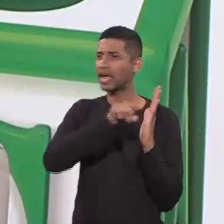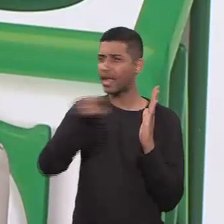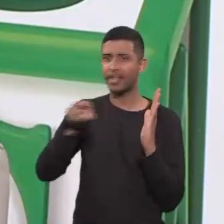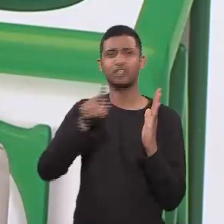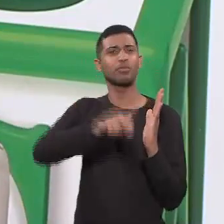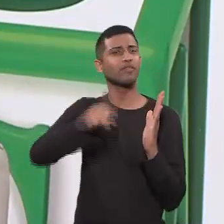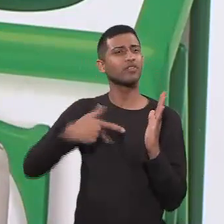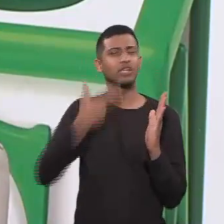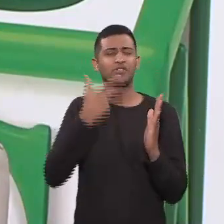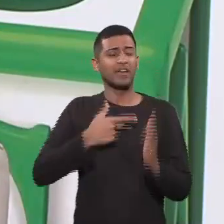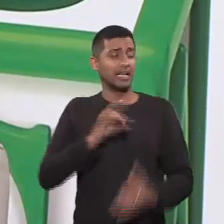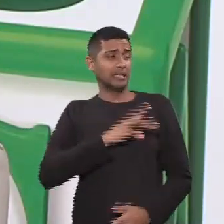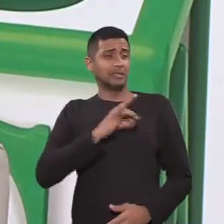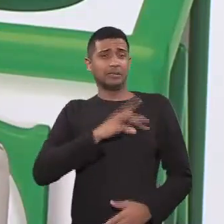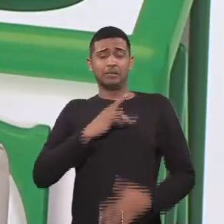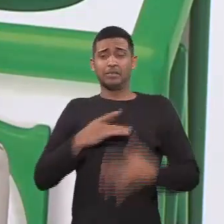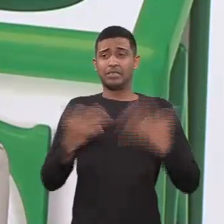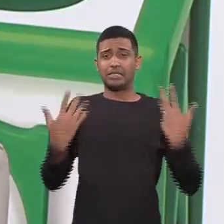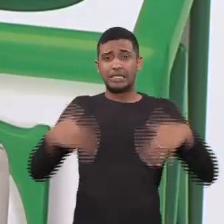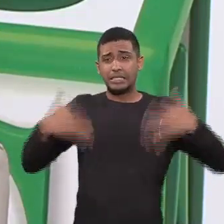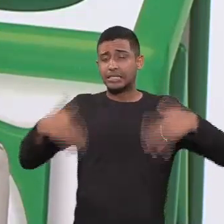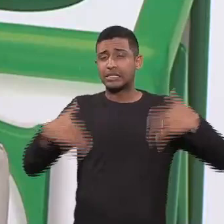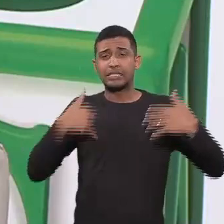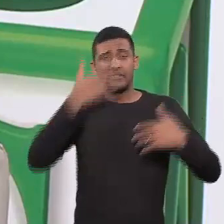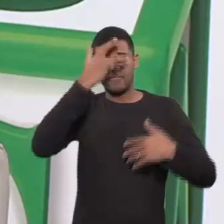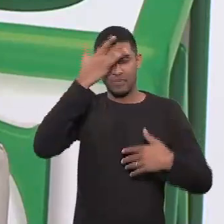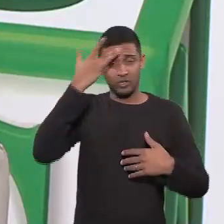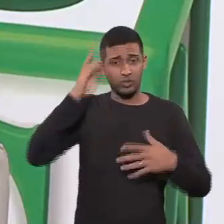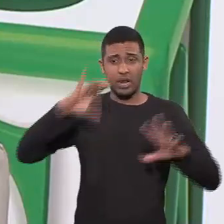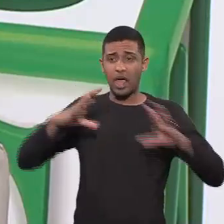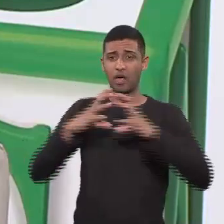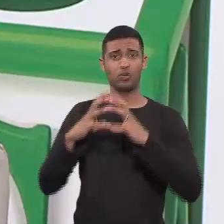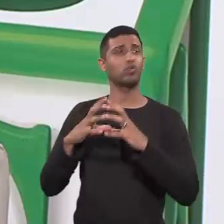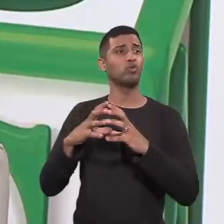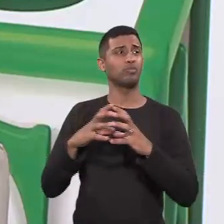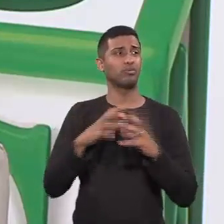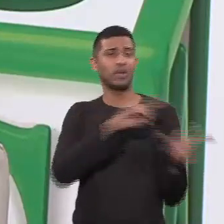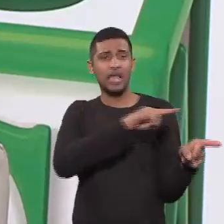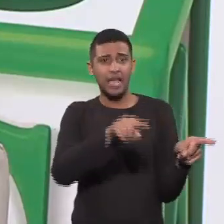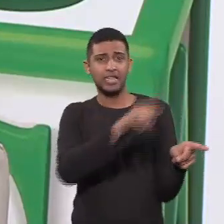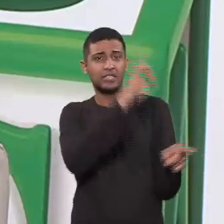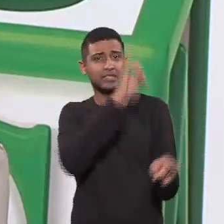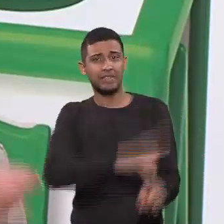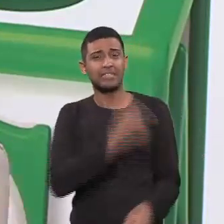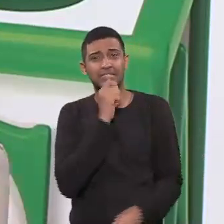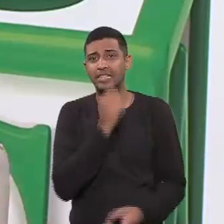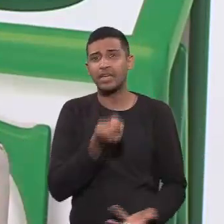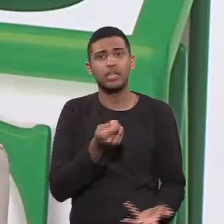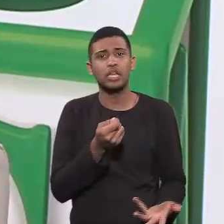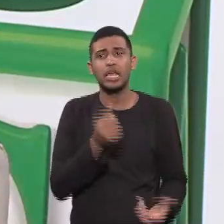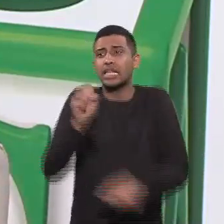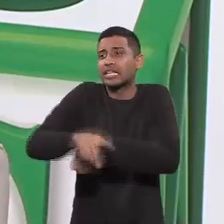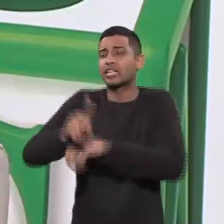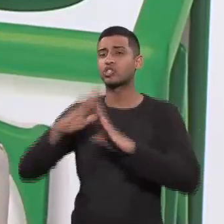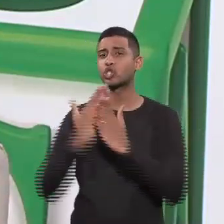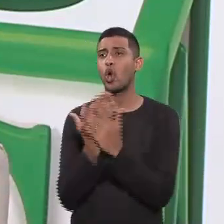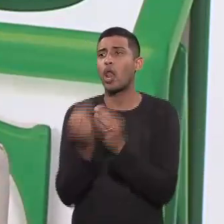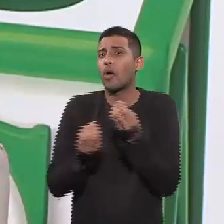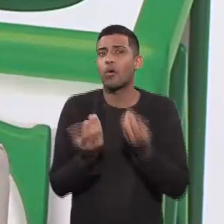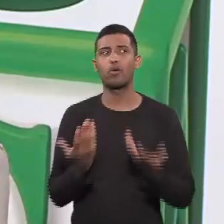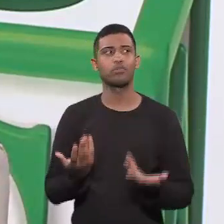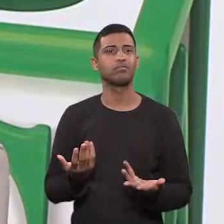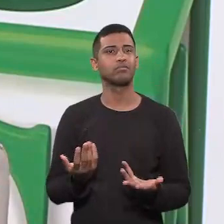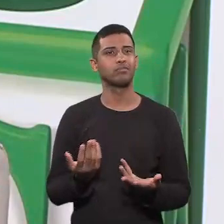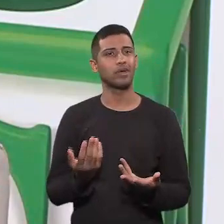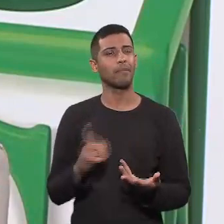esse medo que eles têm de receber o público da classe regular dentro da escola. Mas como que vai ser? Não, mas está